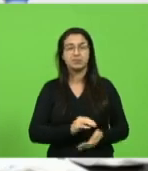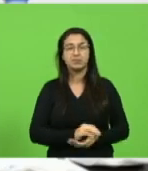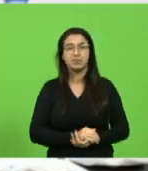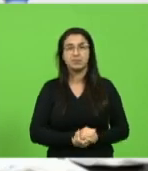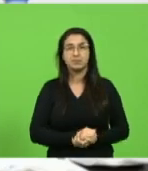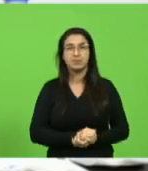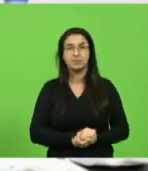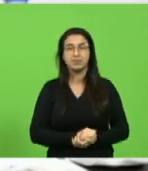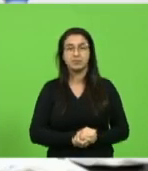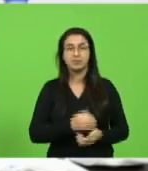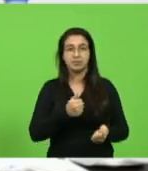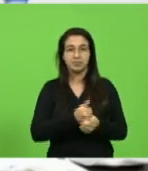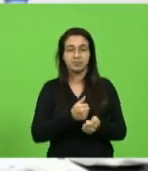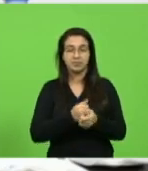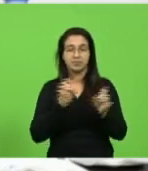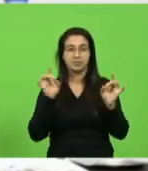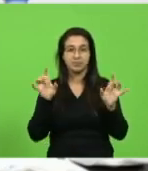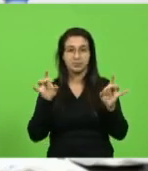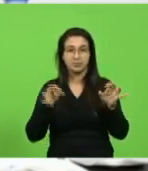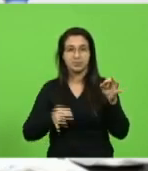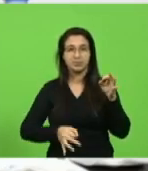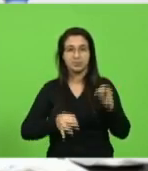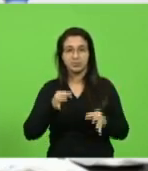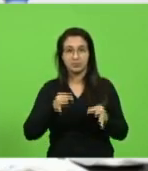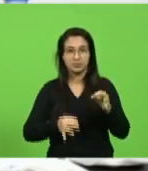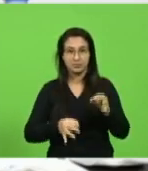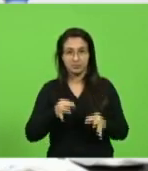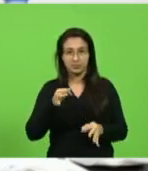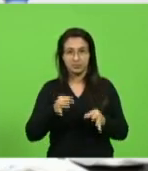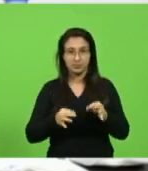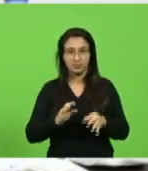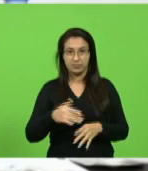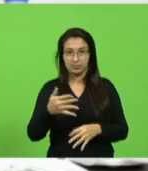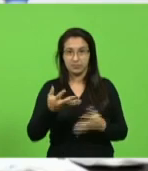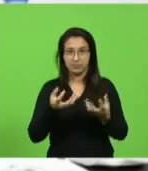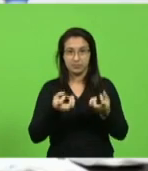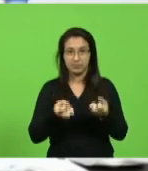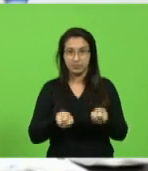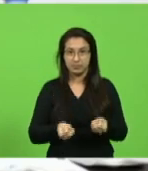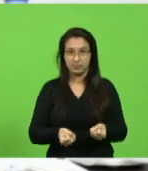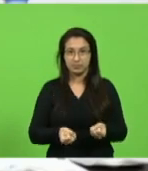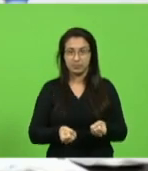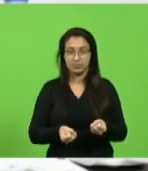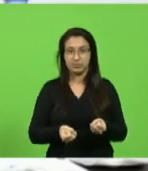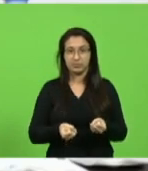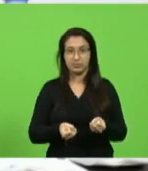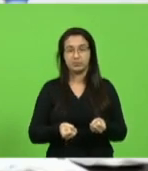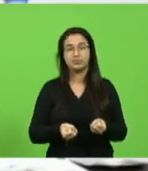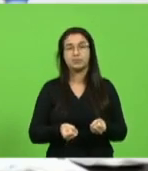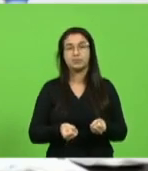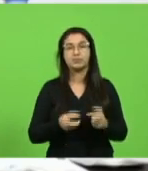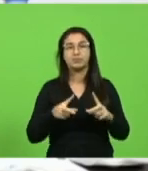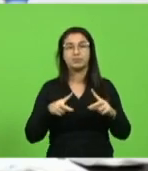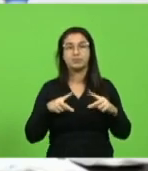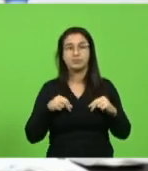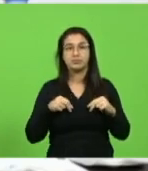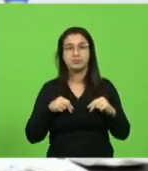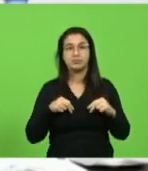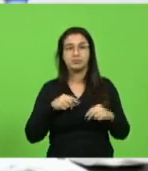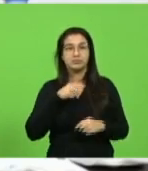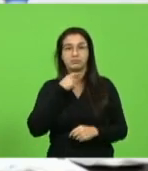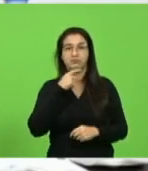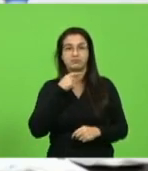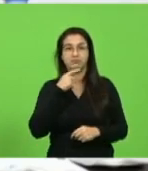e o tribunal especial de julgamento após deliberar sobre o mérito não alcançou a maioria de dois